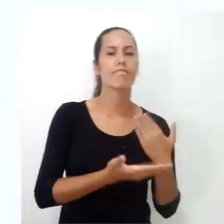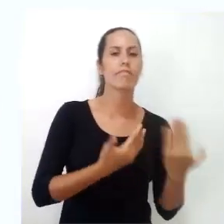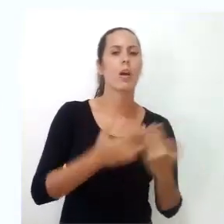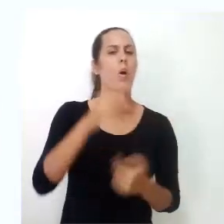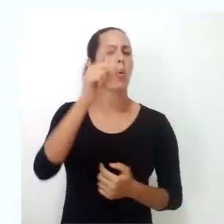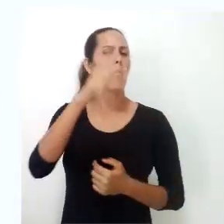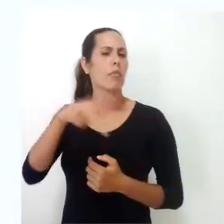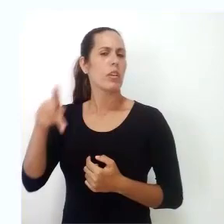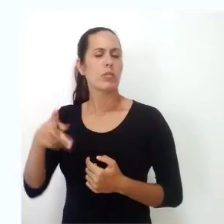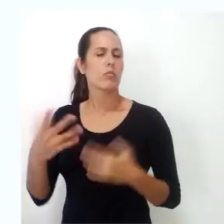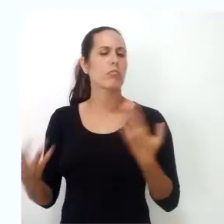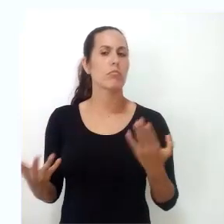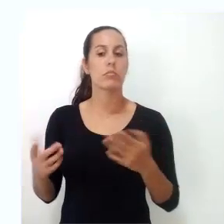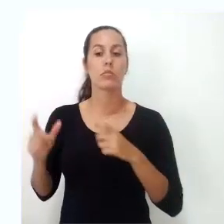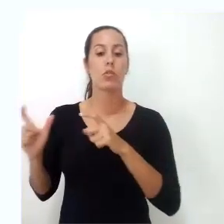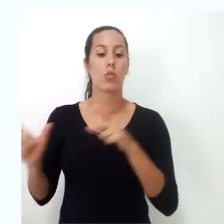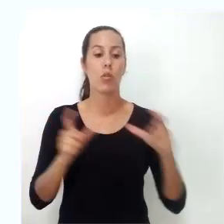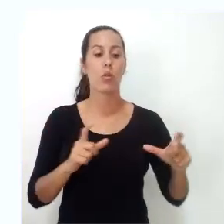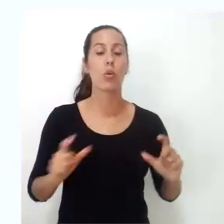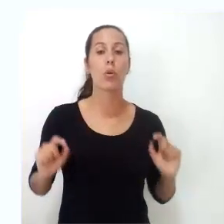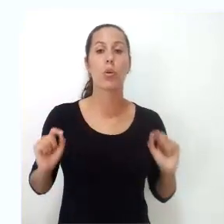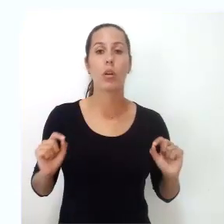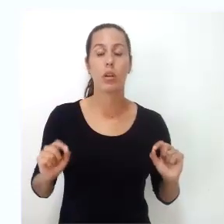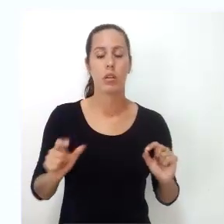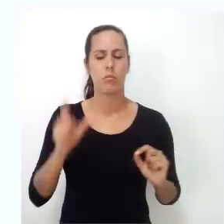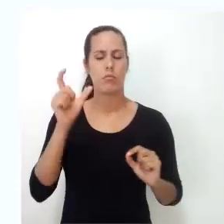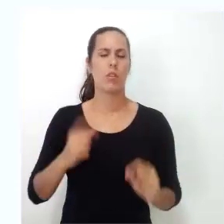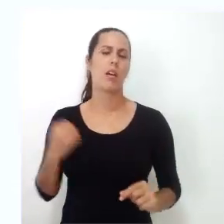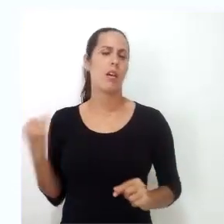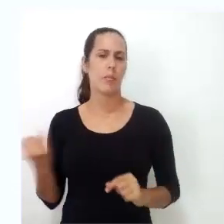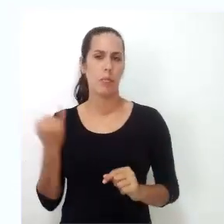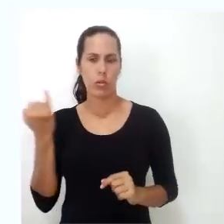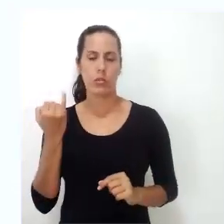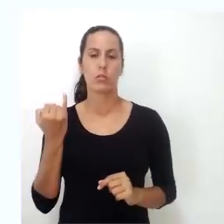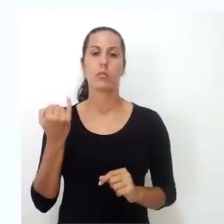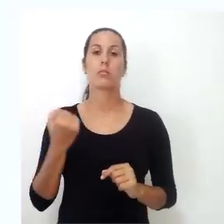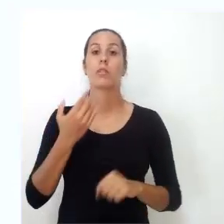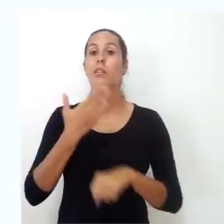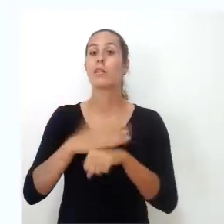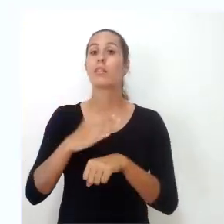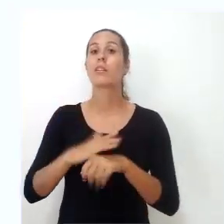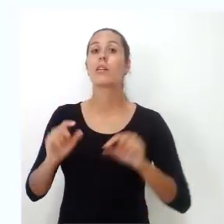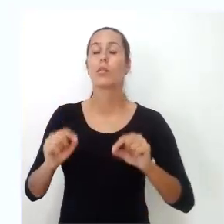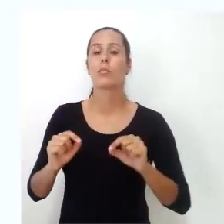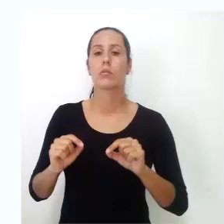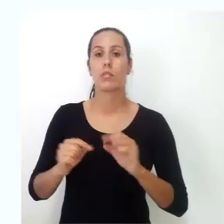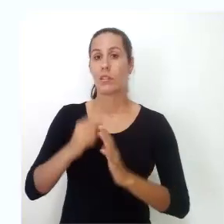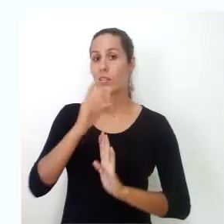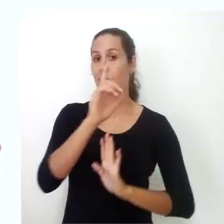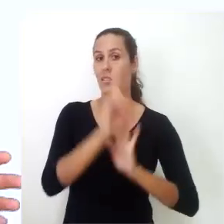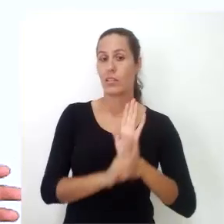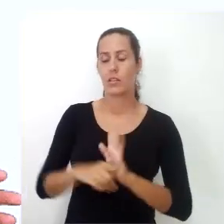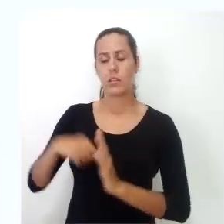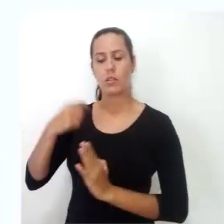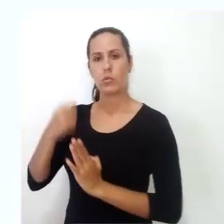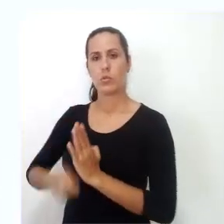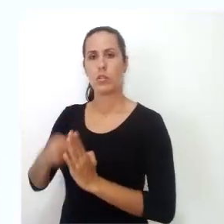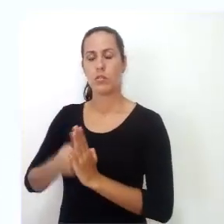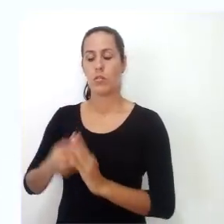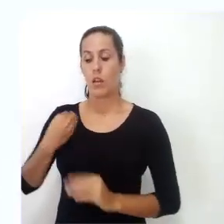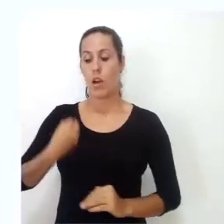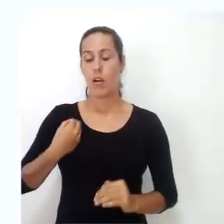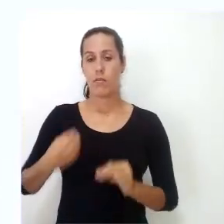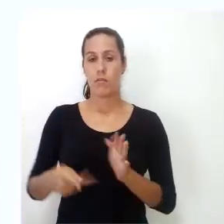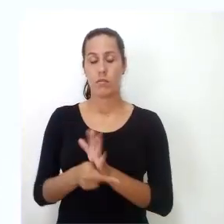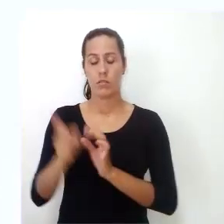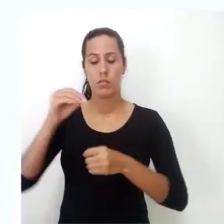professor, são situações, são momentos, são pessoas importantes para se treinar o quê? O direito, o